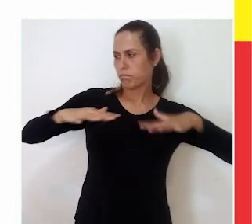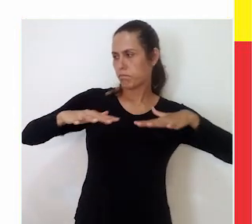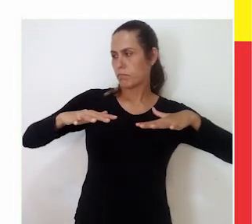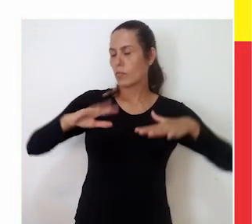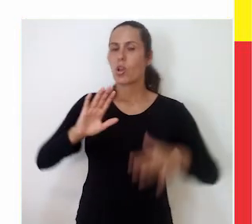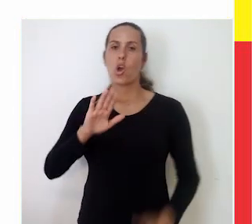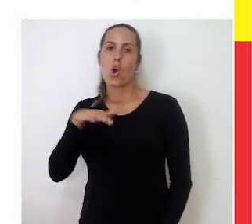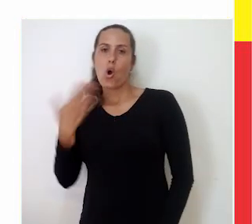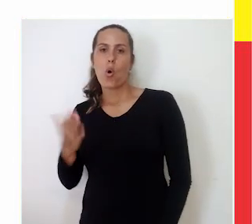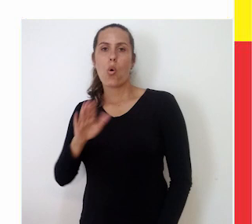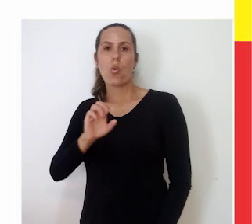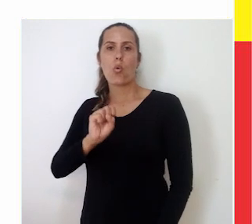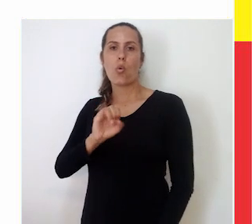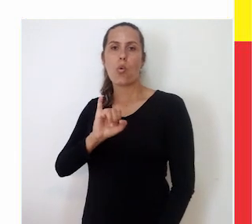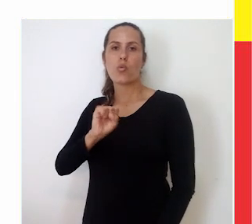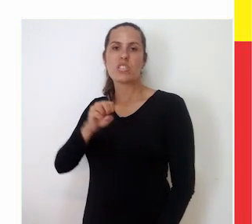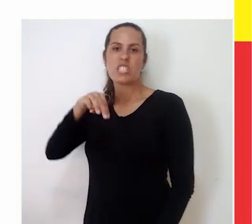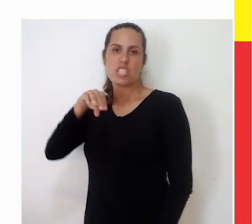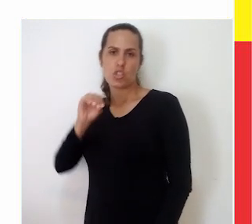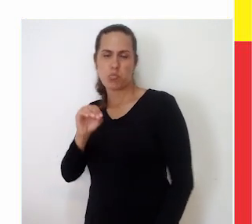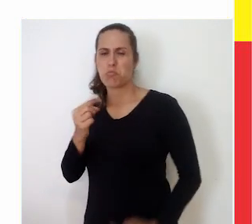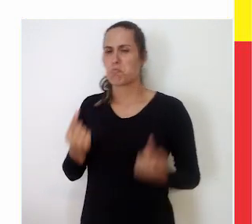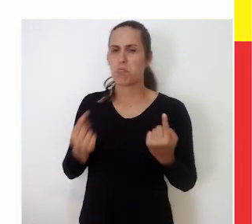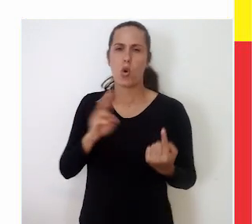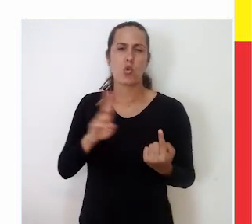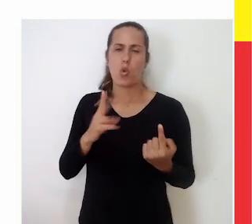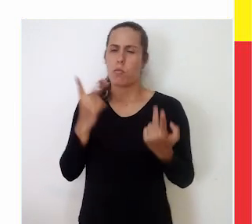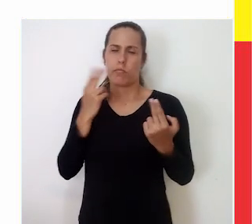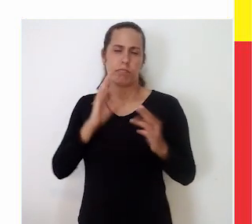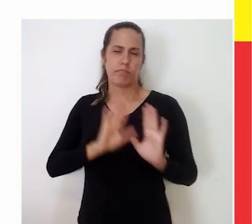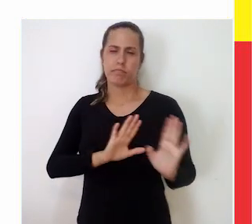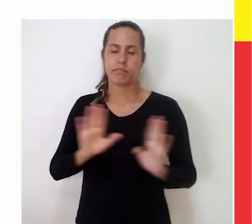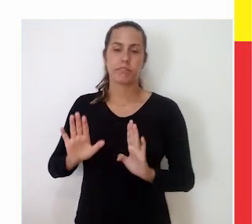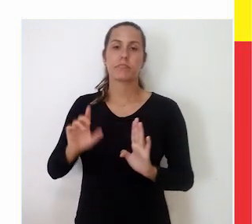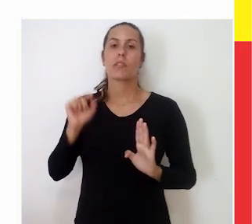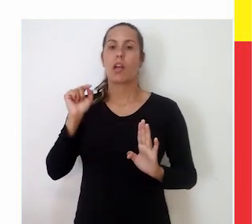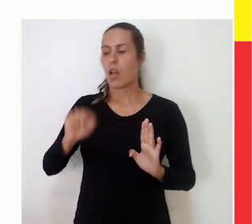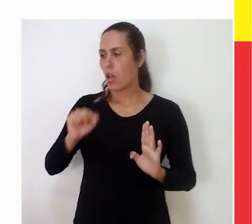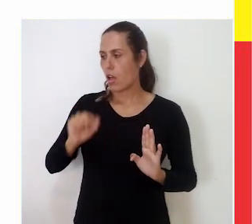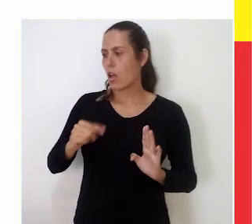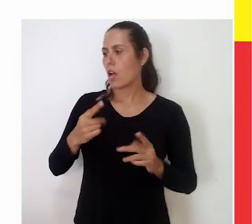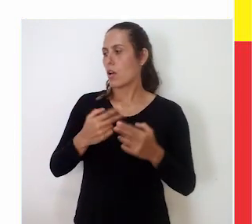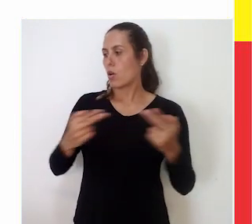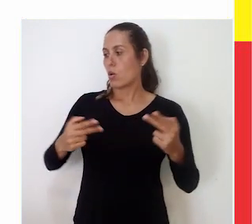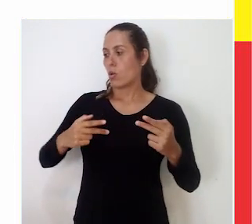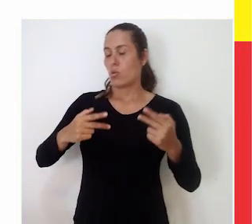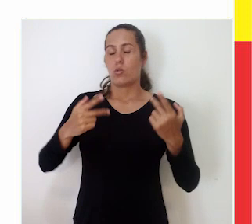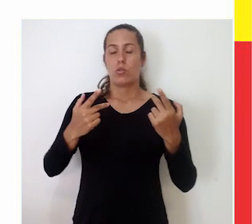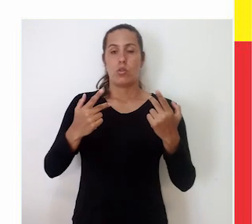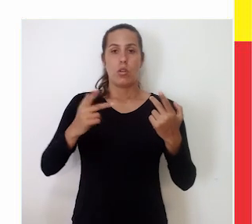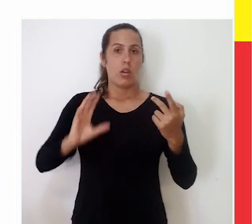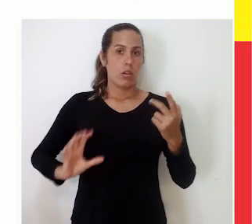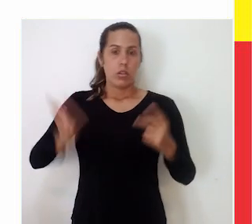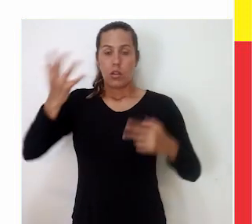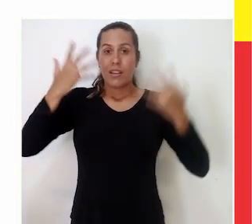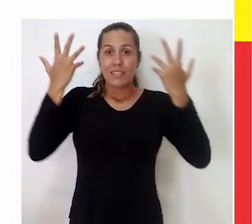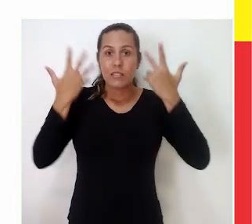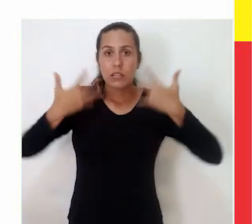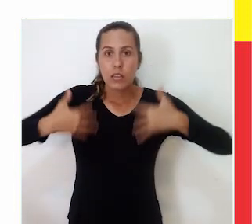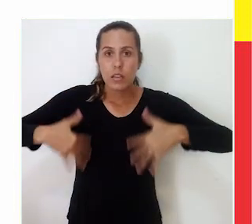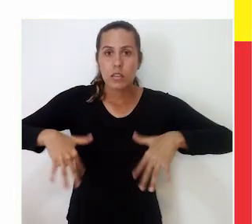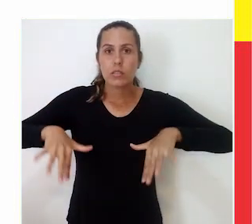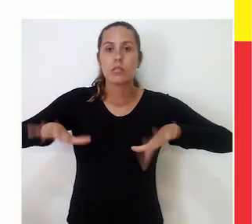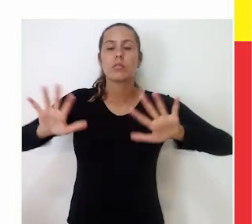sismo? Mesma coisa. Terremoto é um fenômeno geológico caracterizado por